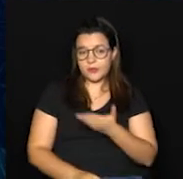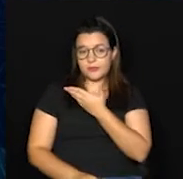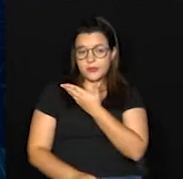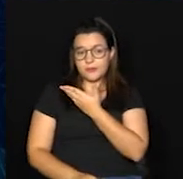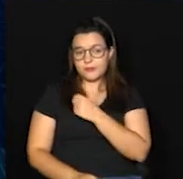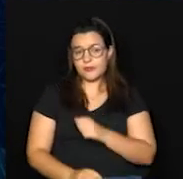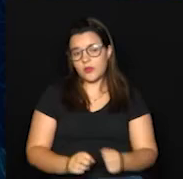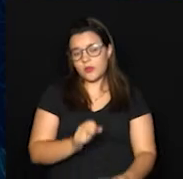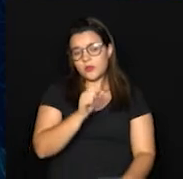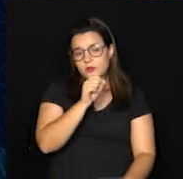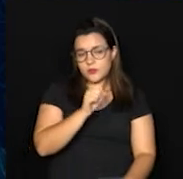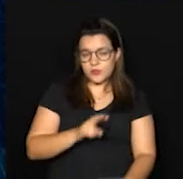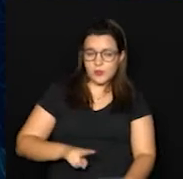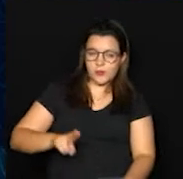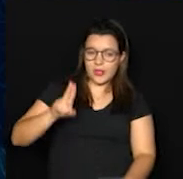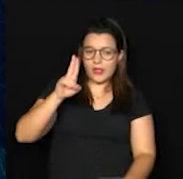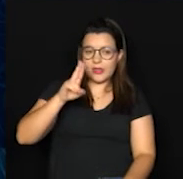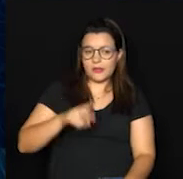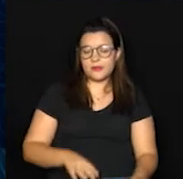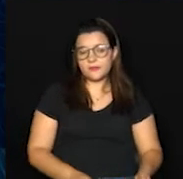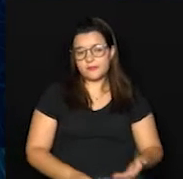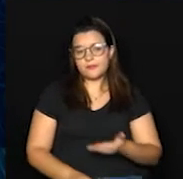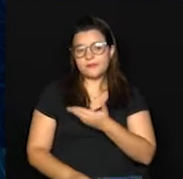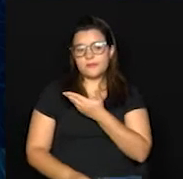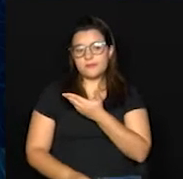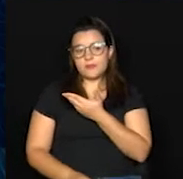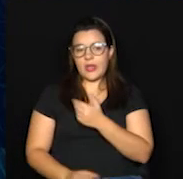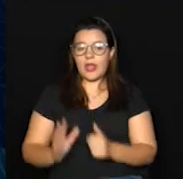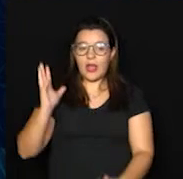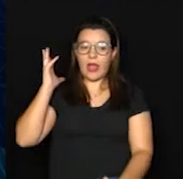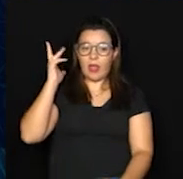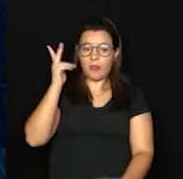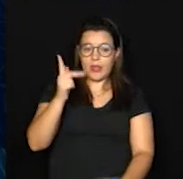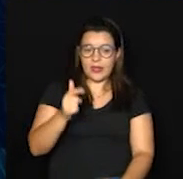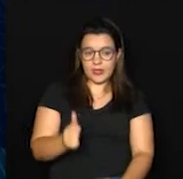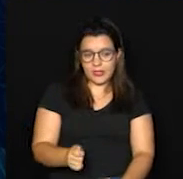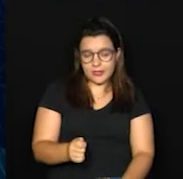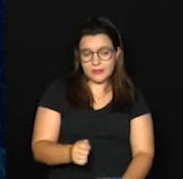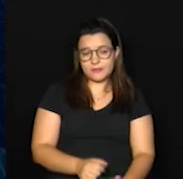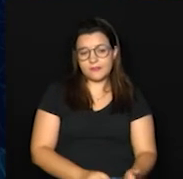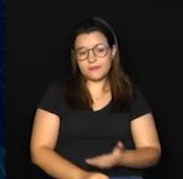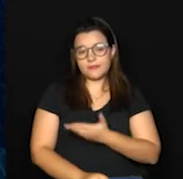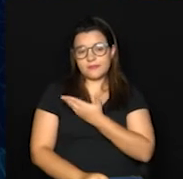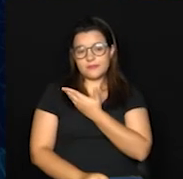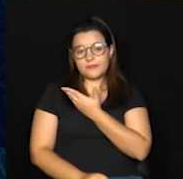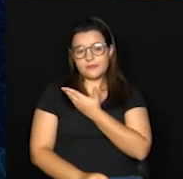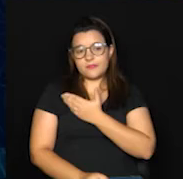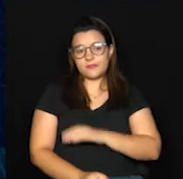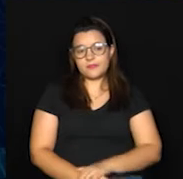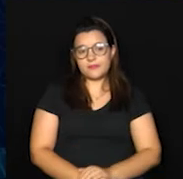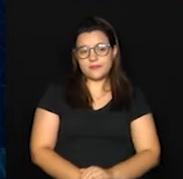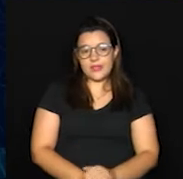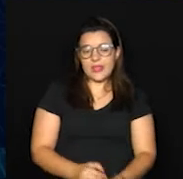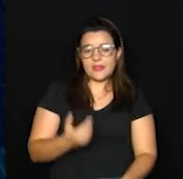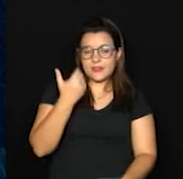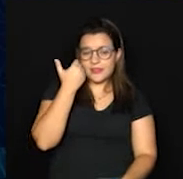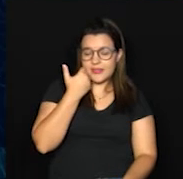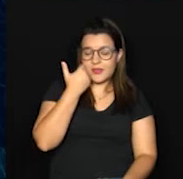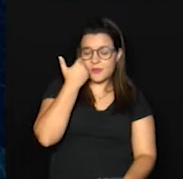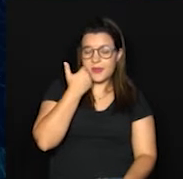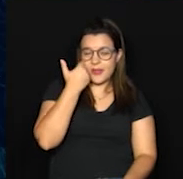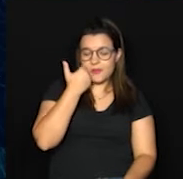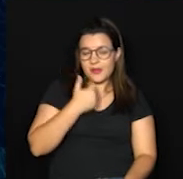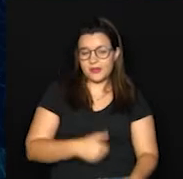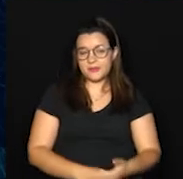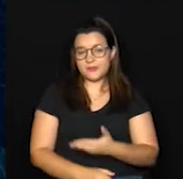7.588, Sumaré com 6.391 casos, Americana, 6.065 casos, Santa Bárbara